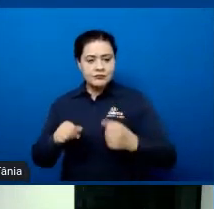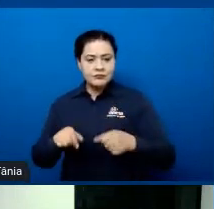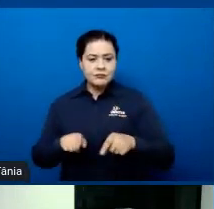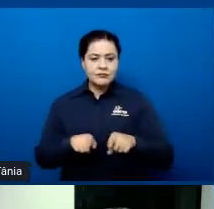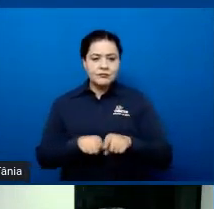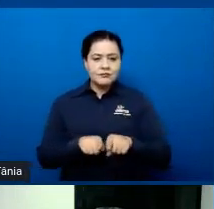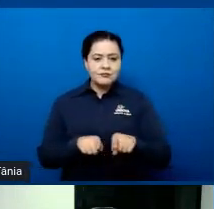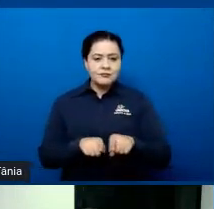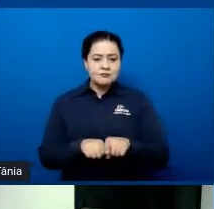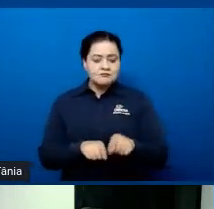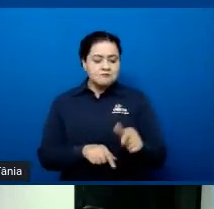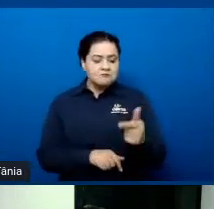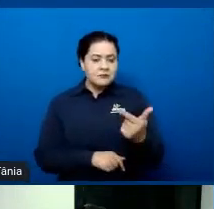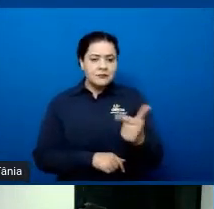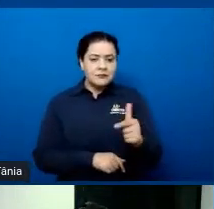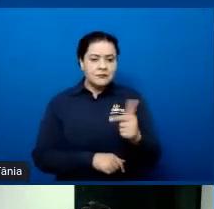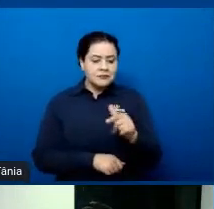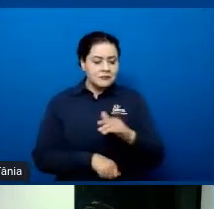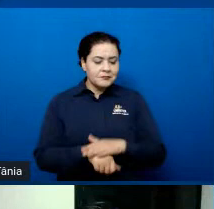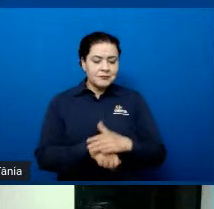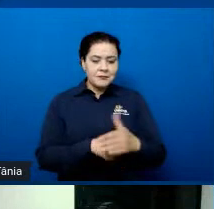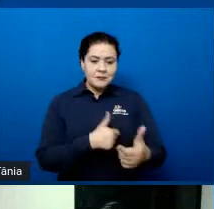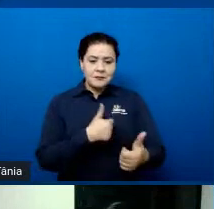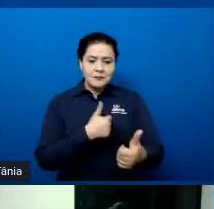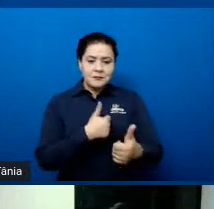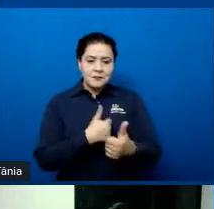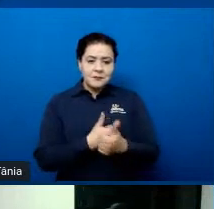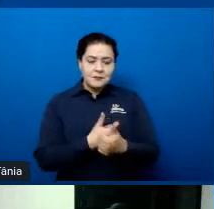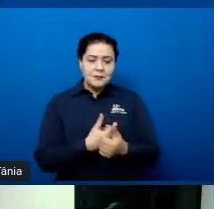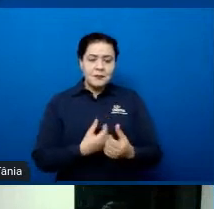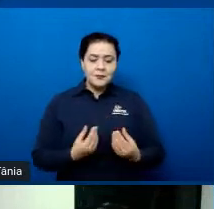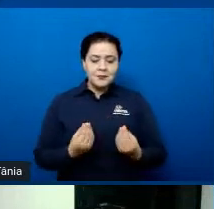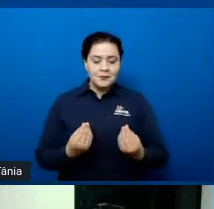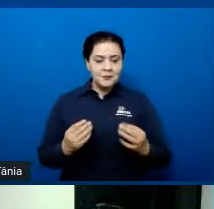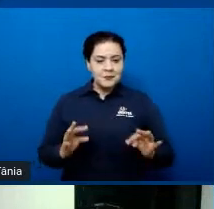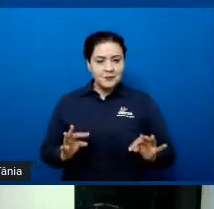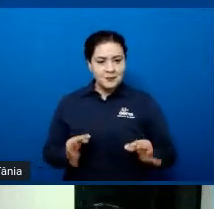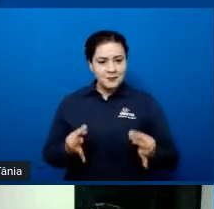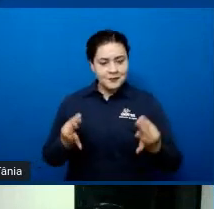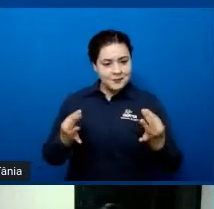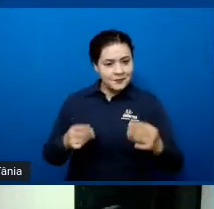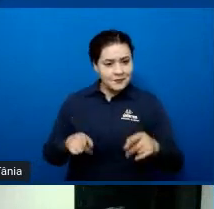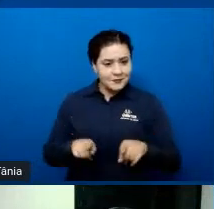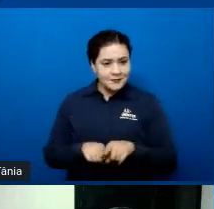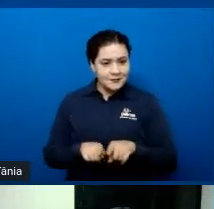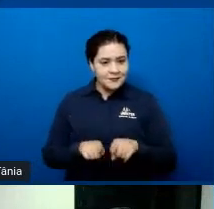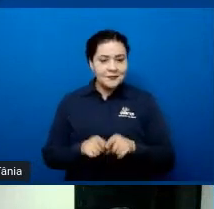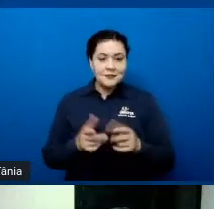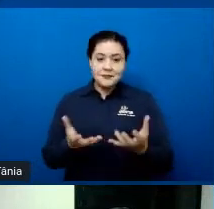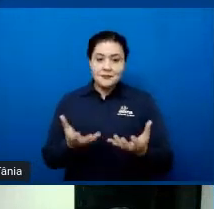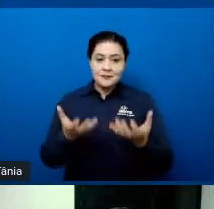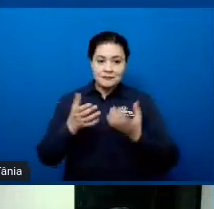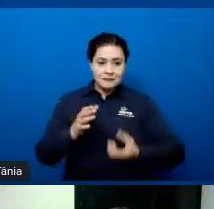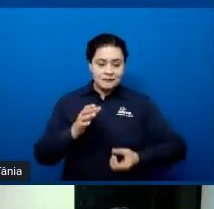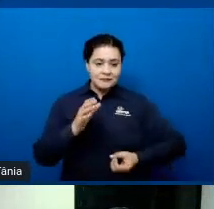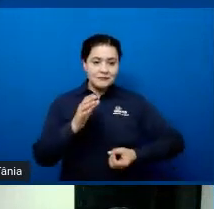eles não tinham essa proximidade tão grande com a tecnologia e queriam, né, criar...